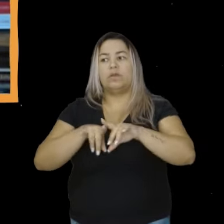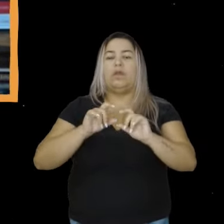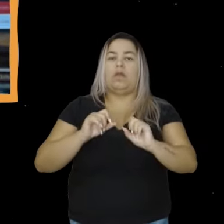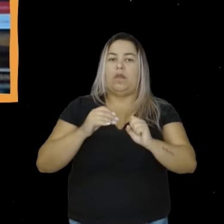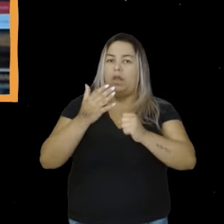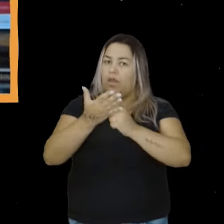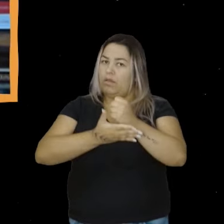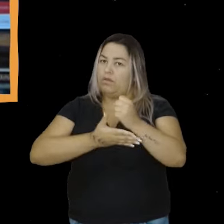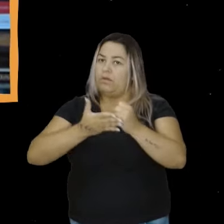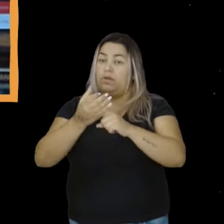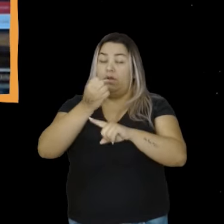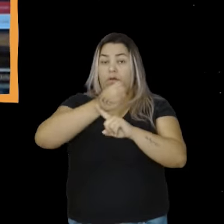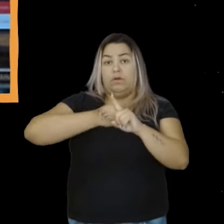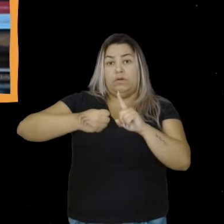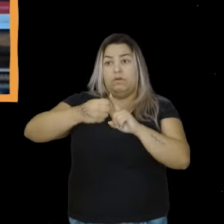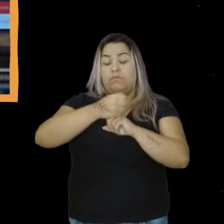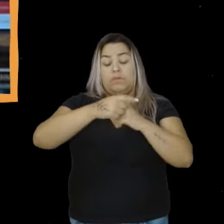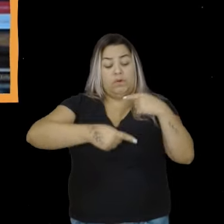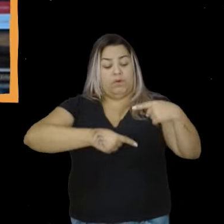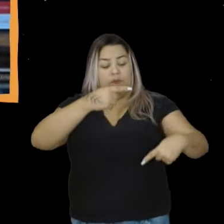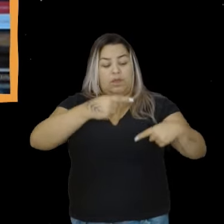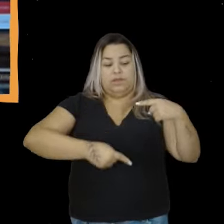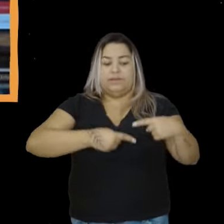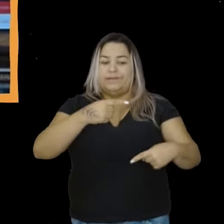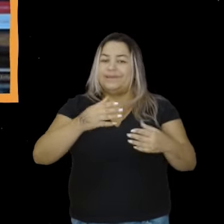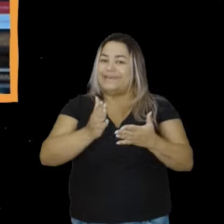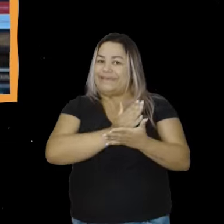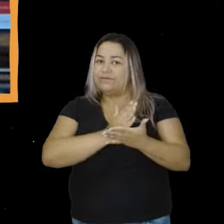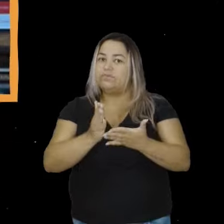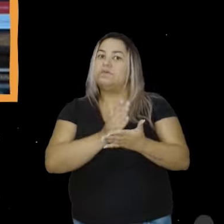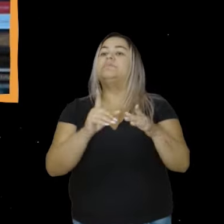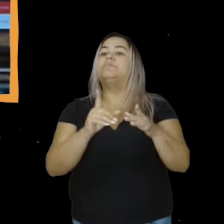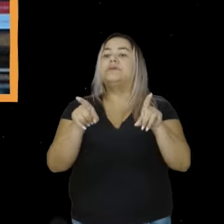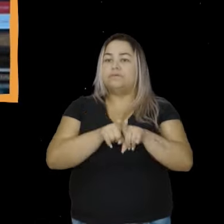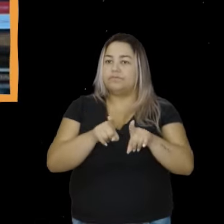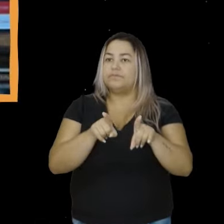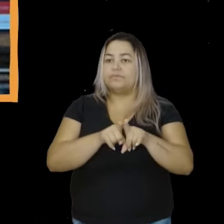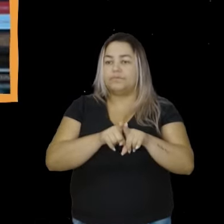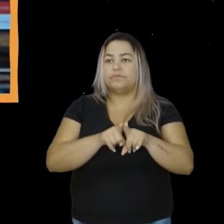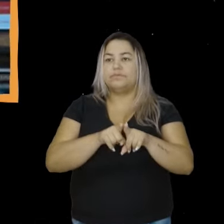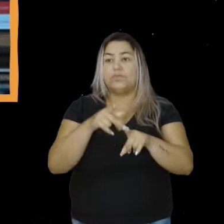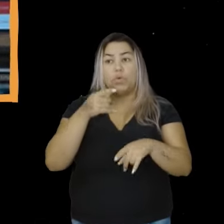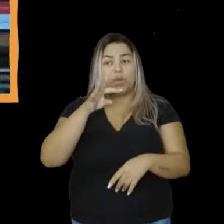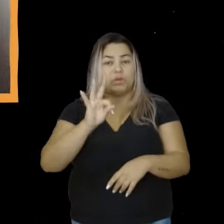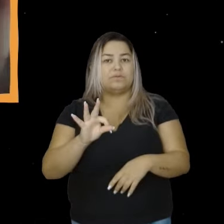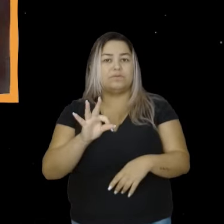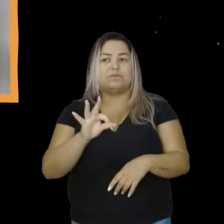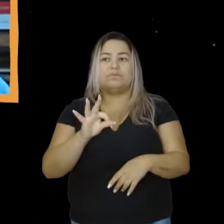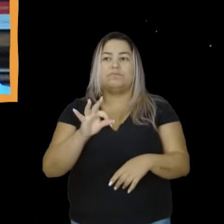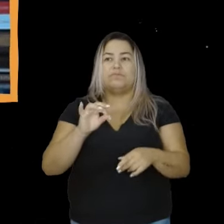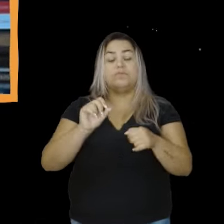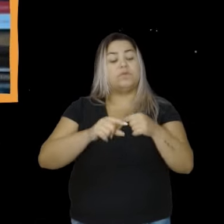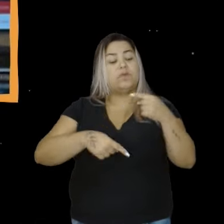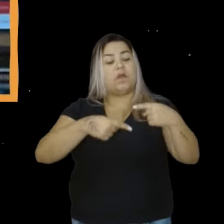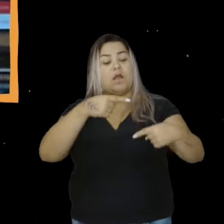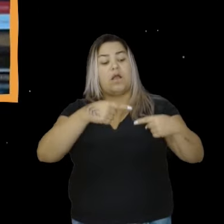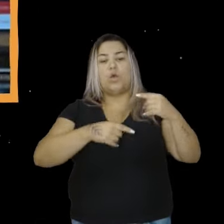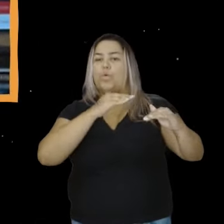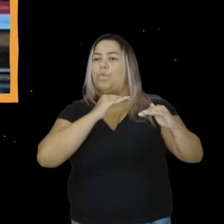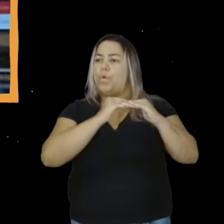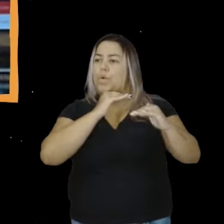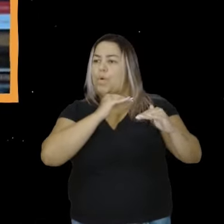base social, popular e política, em alguns momentos o PT não fez a disputa